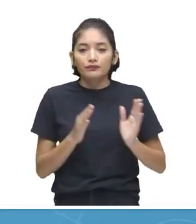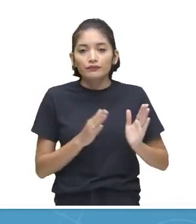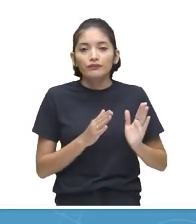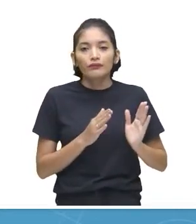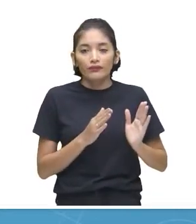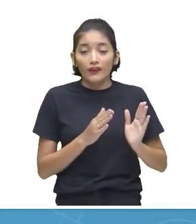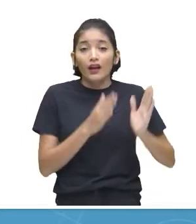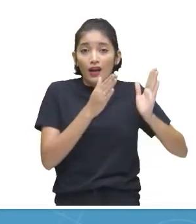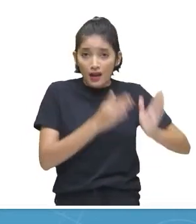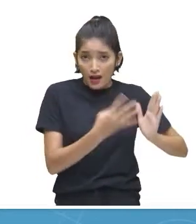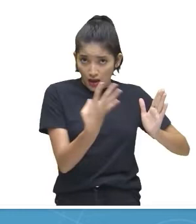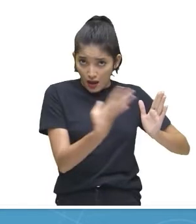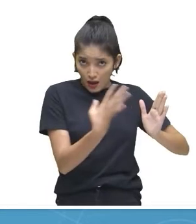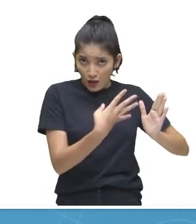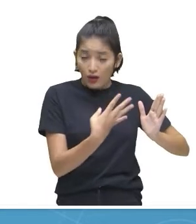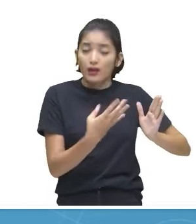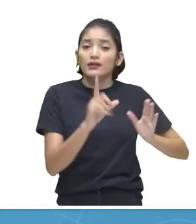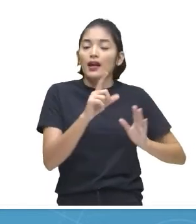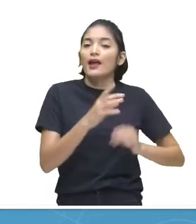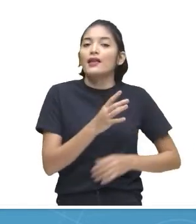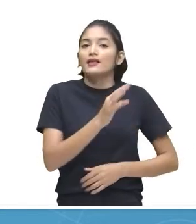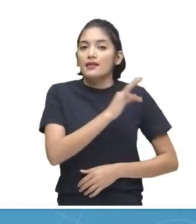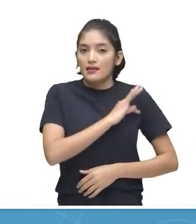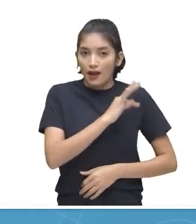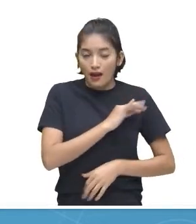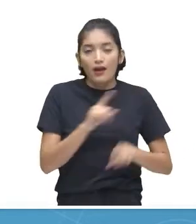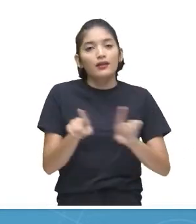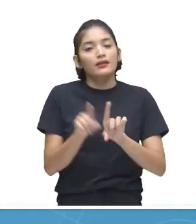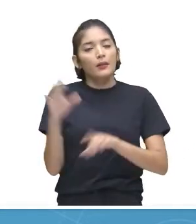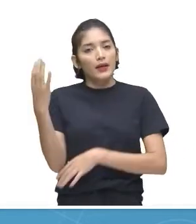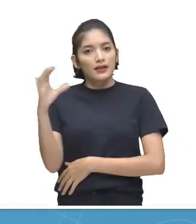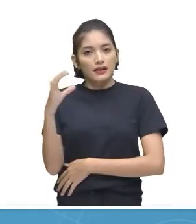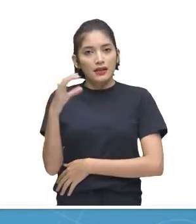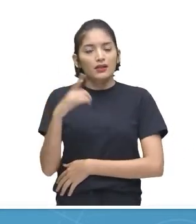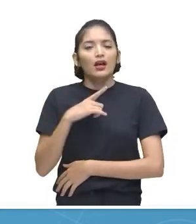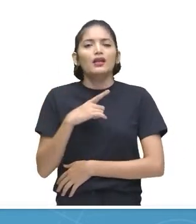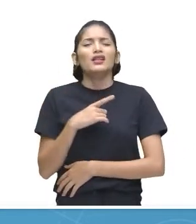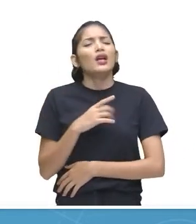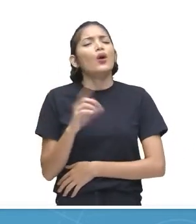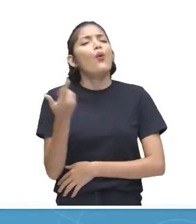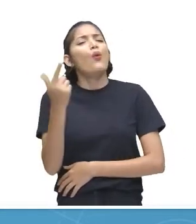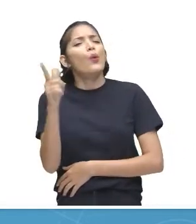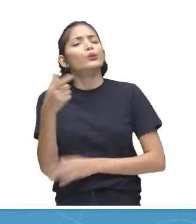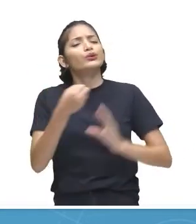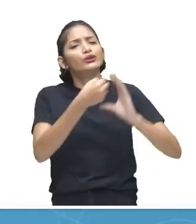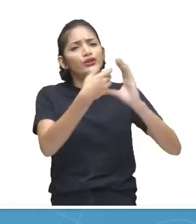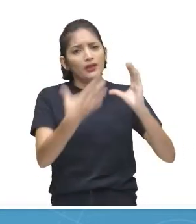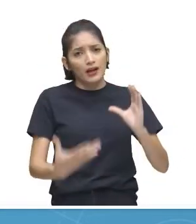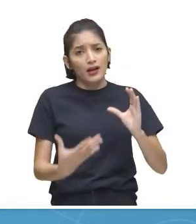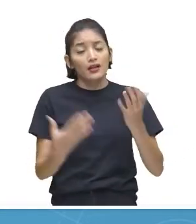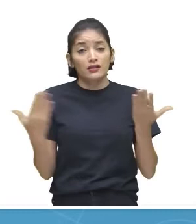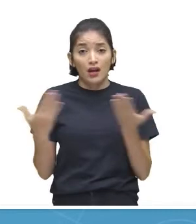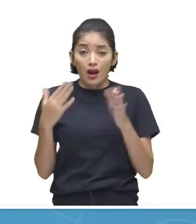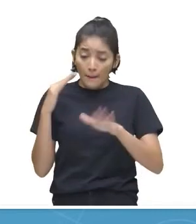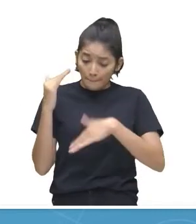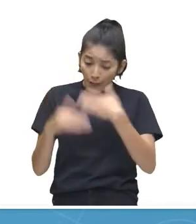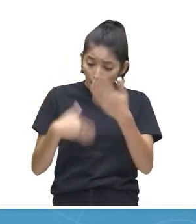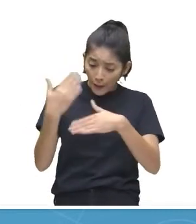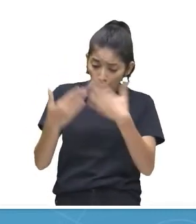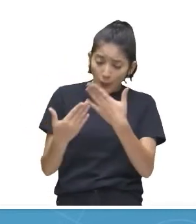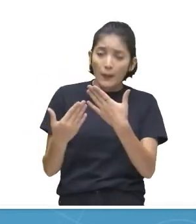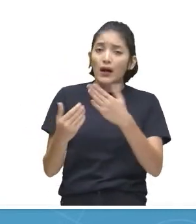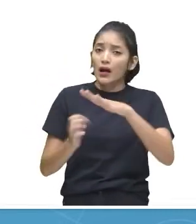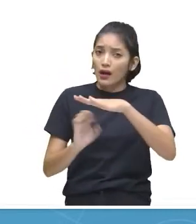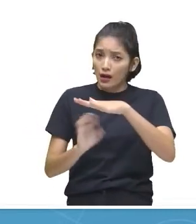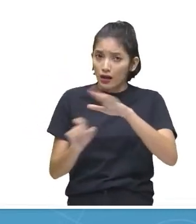capitalismo técnico-científico. E esse capitalismo, ele já vai trazer agora outras características. Já que eu desenvolvi minha empresa,